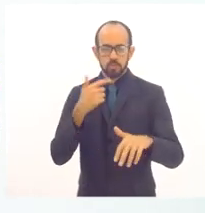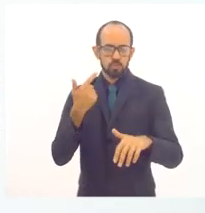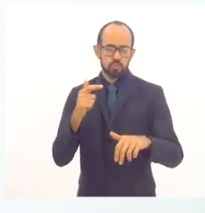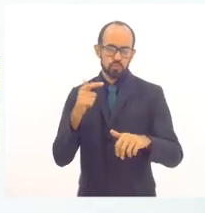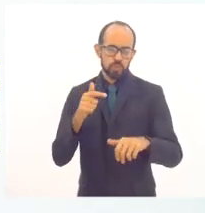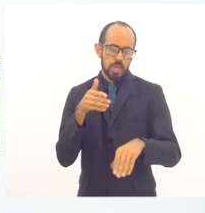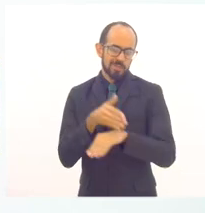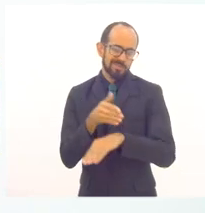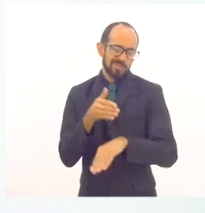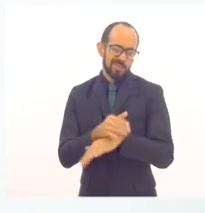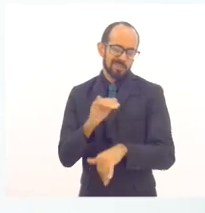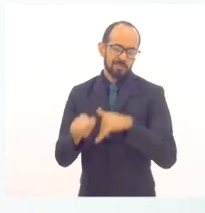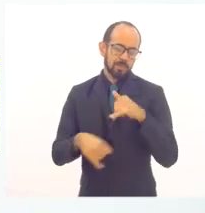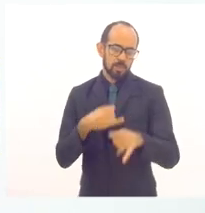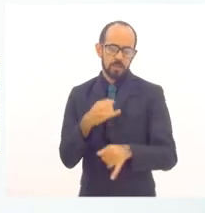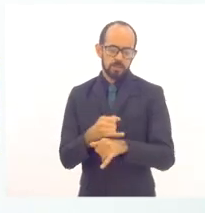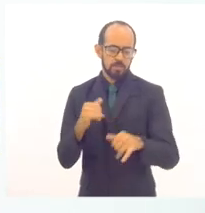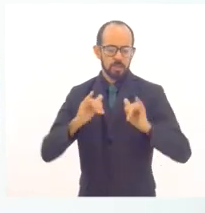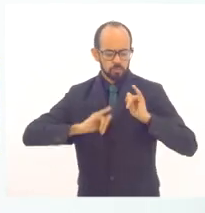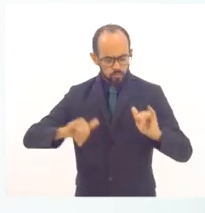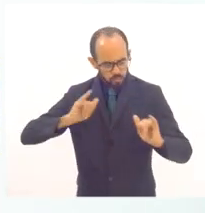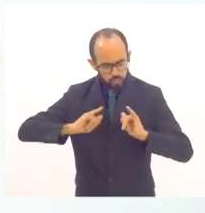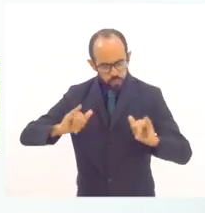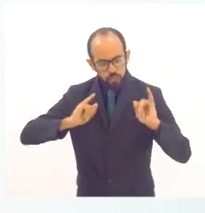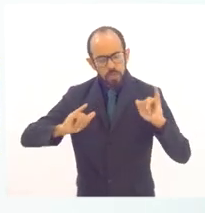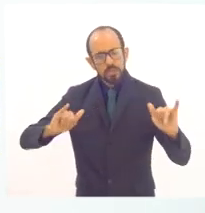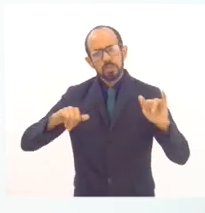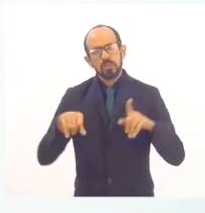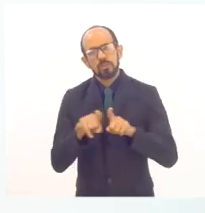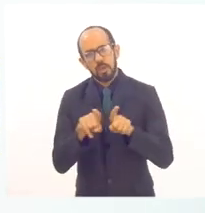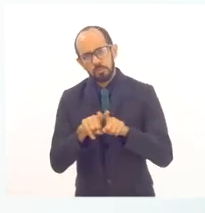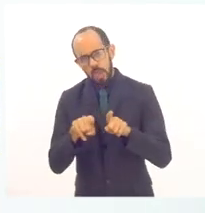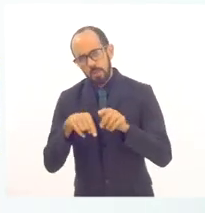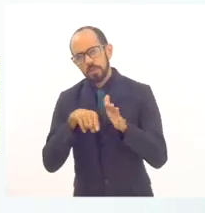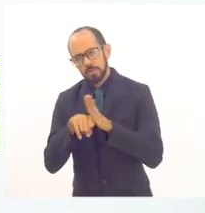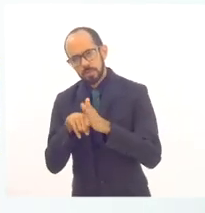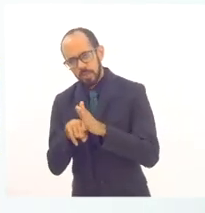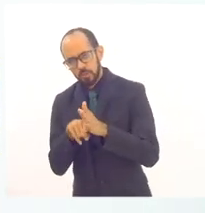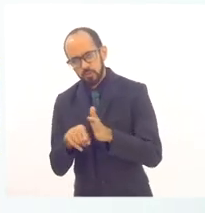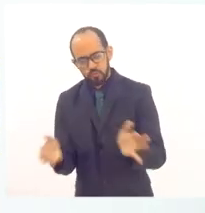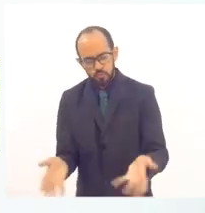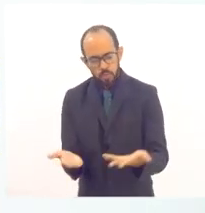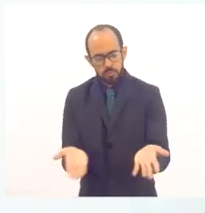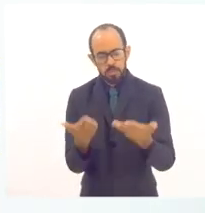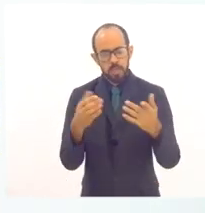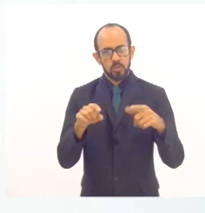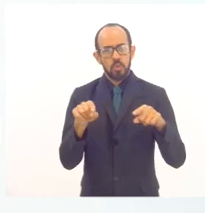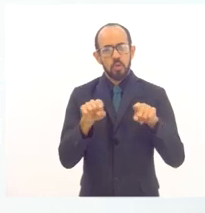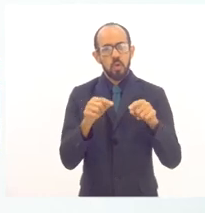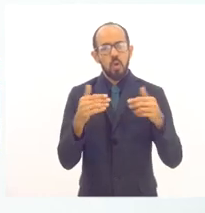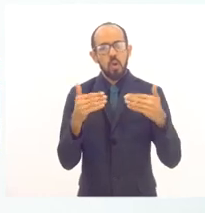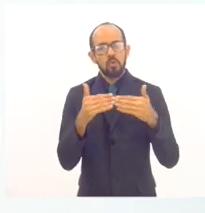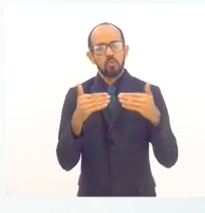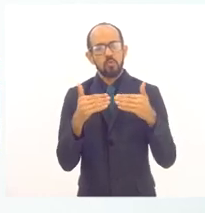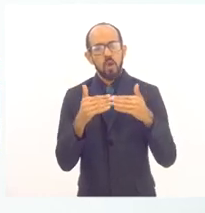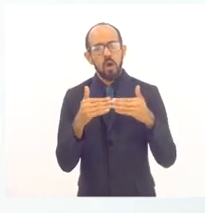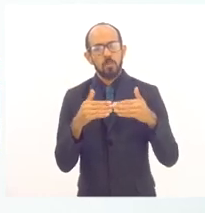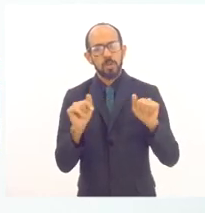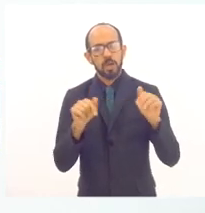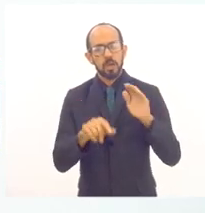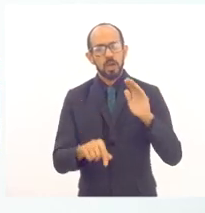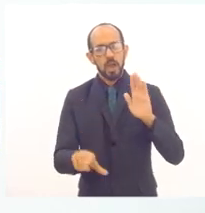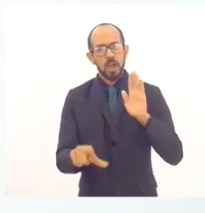remota. Apoio para produção, publicação, porque nós temos também pesquisadores. Fomento, de acordo com o artigo da Constituição aqui do Estado,